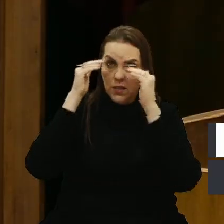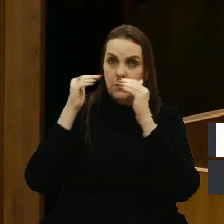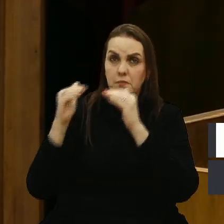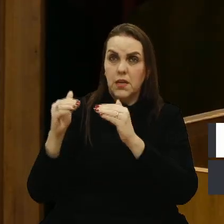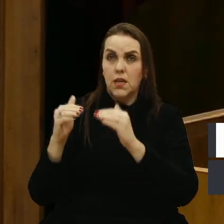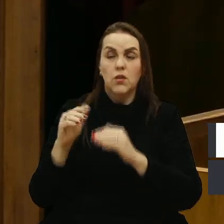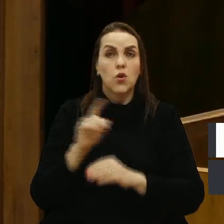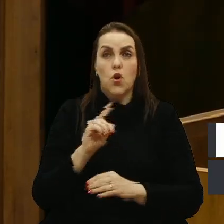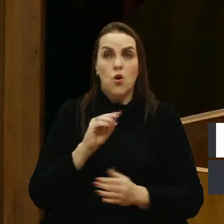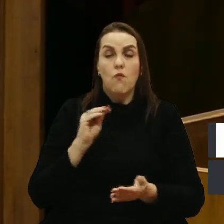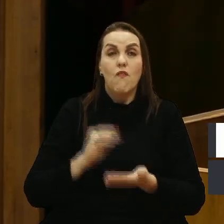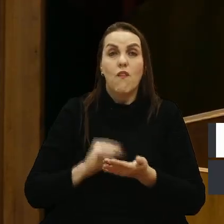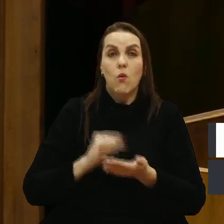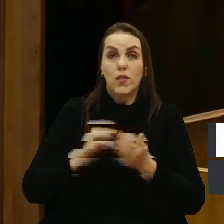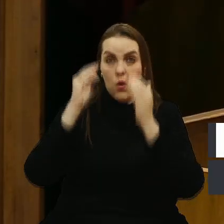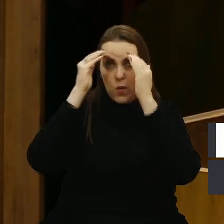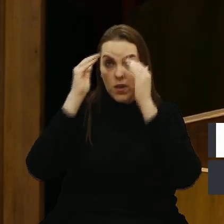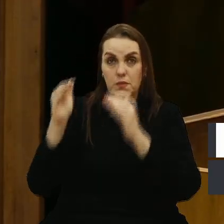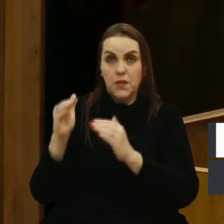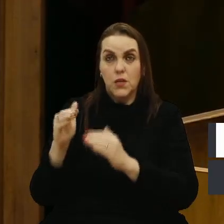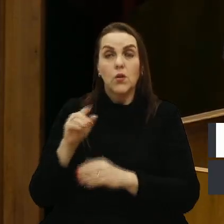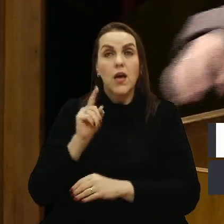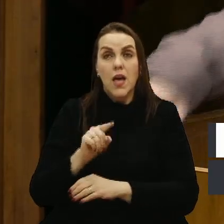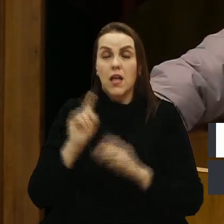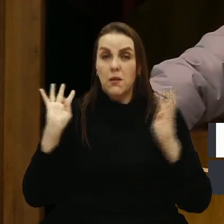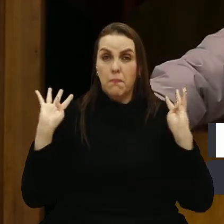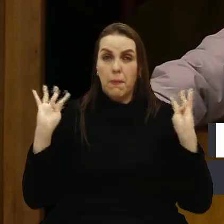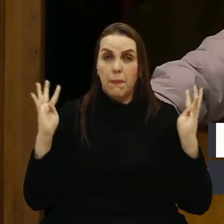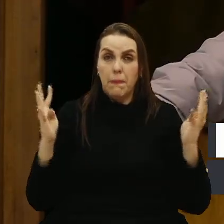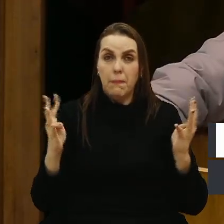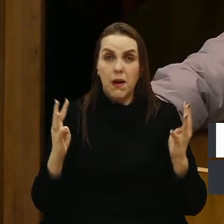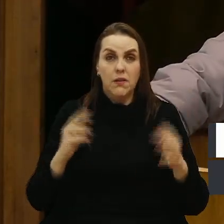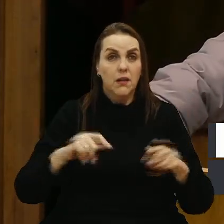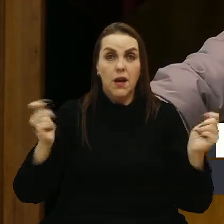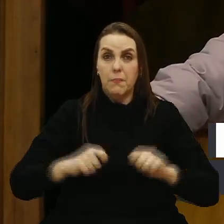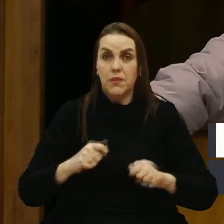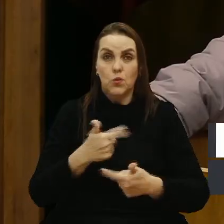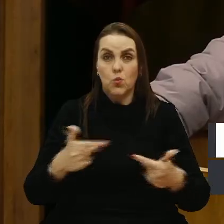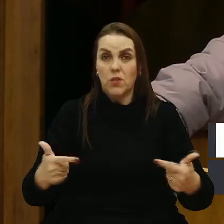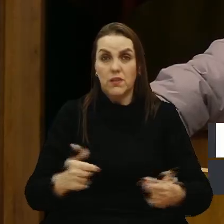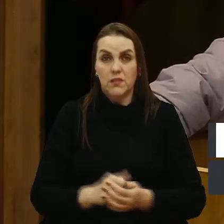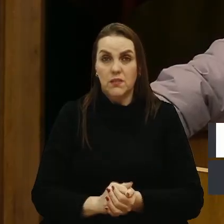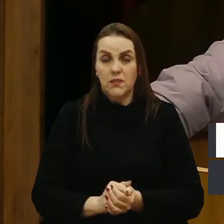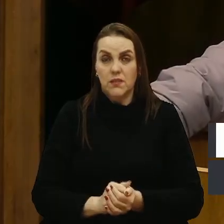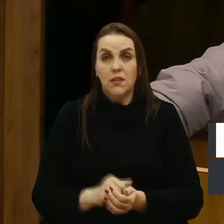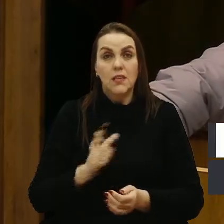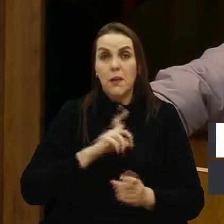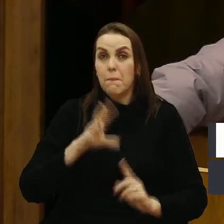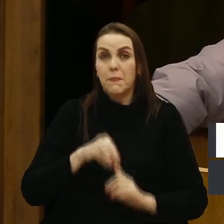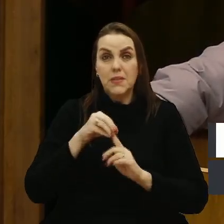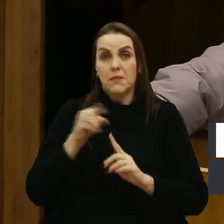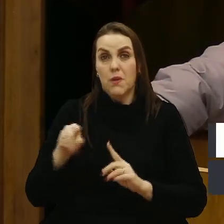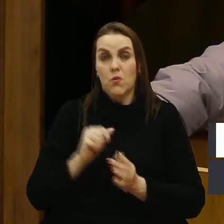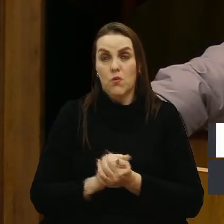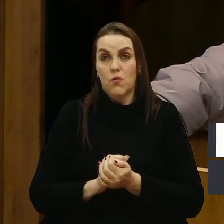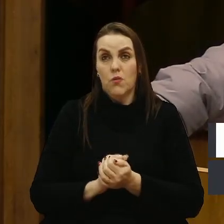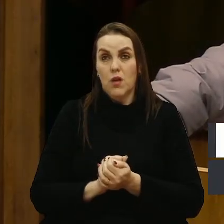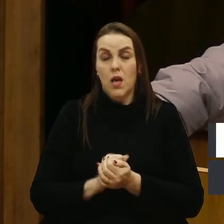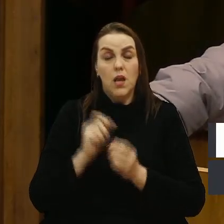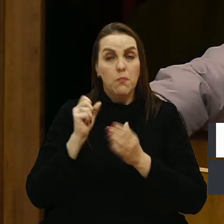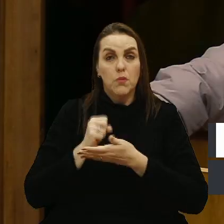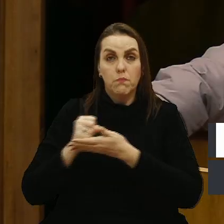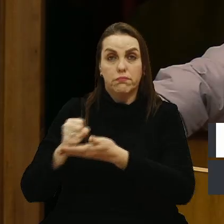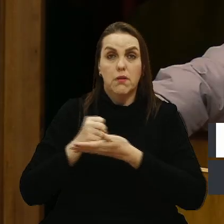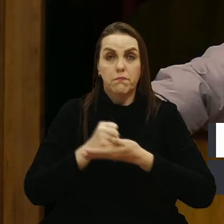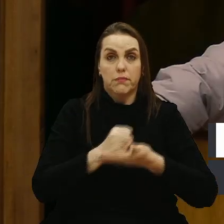vou ser desrespeitoso com o prefeito. Ele está rodeado de incompetentes. Essa é a questão principal. Ele botou um monte de gente que